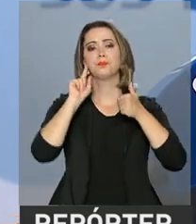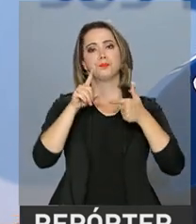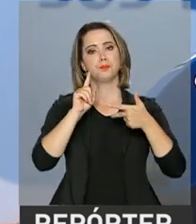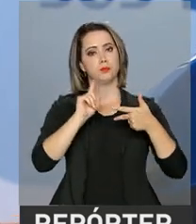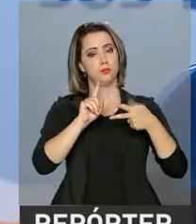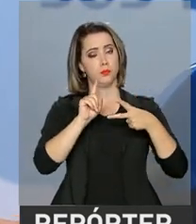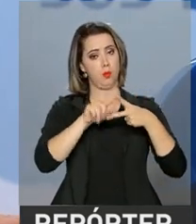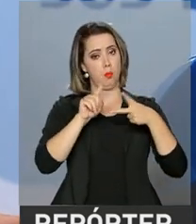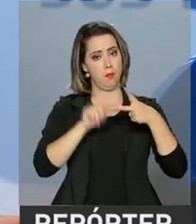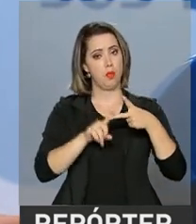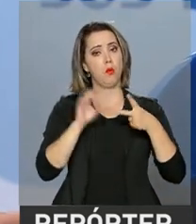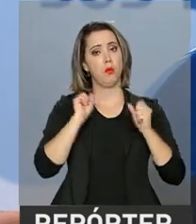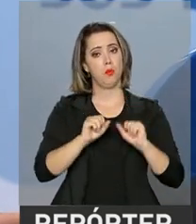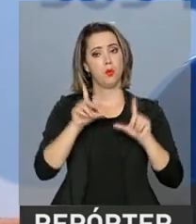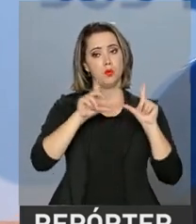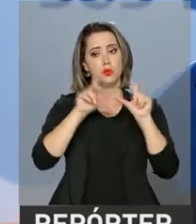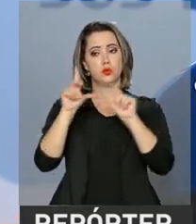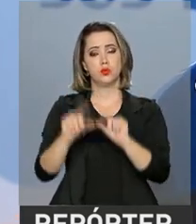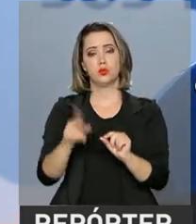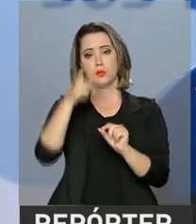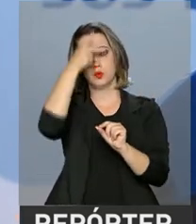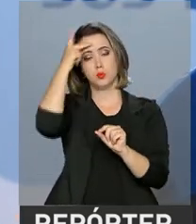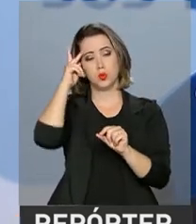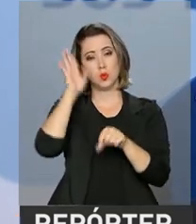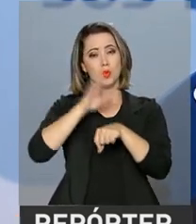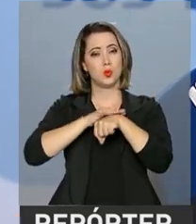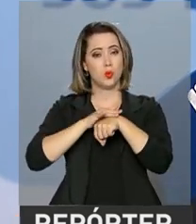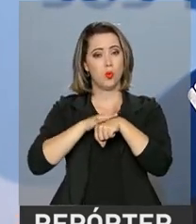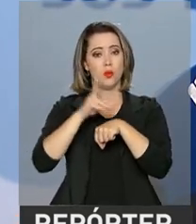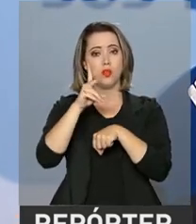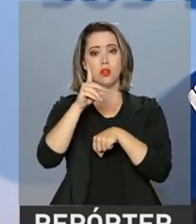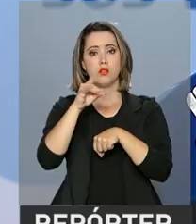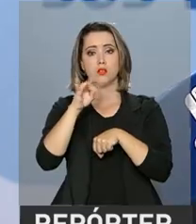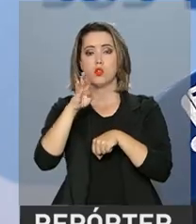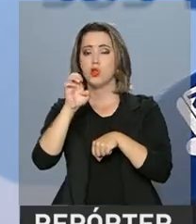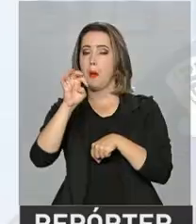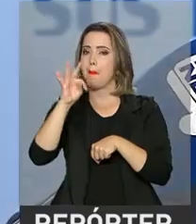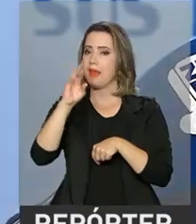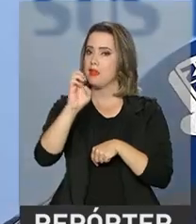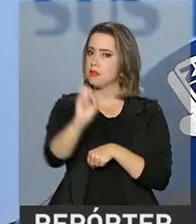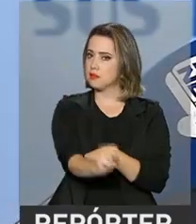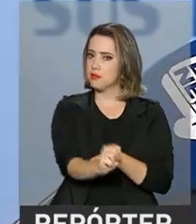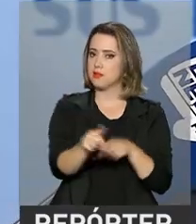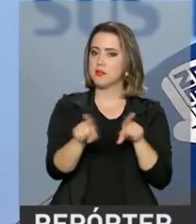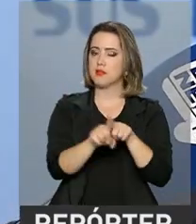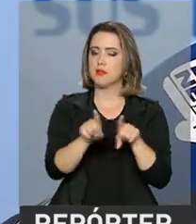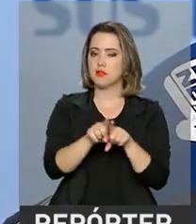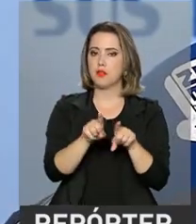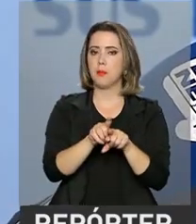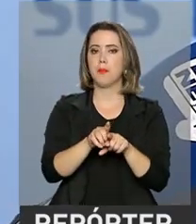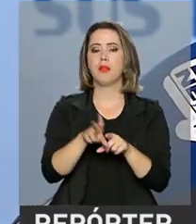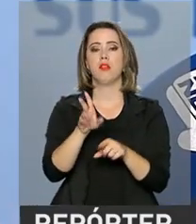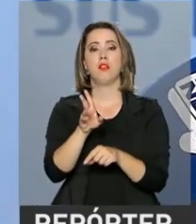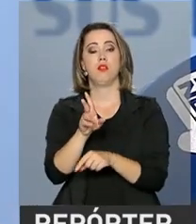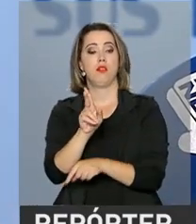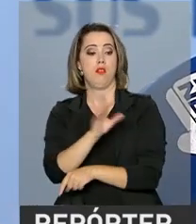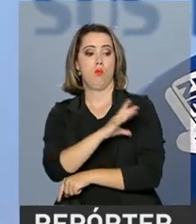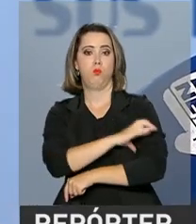poderão reduzir o número de diabéticos e de hipertensos ao longo do tempo. Nós temos identificado mais